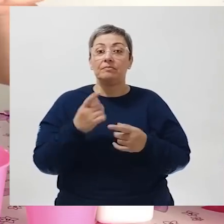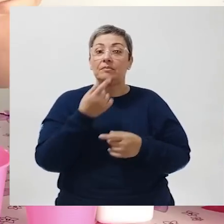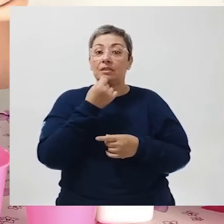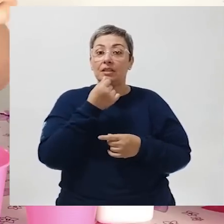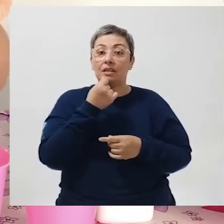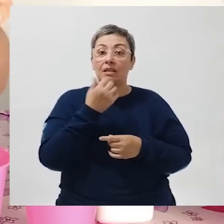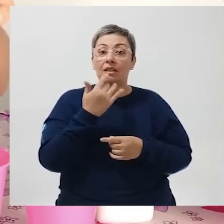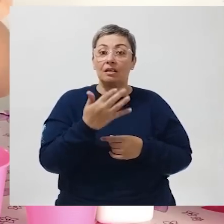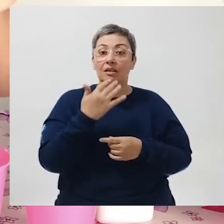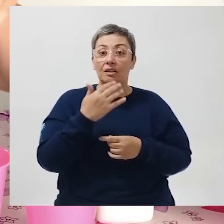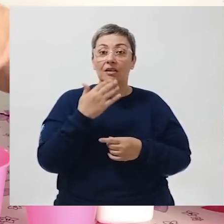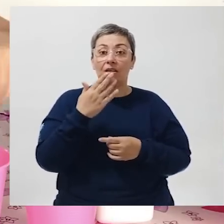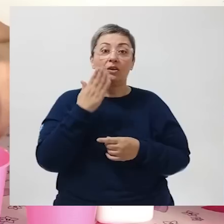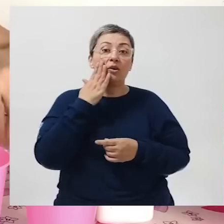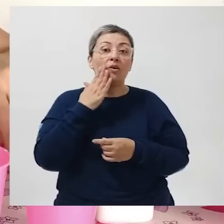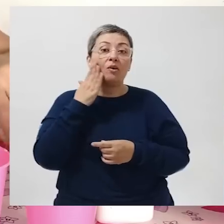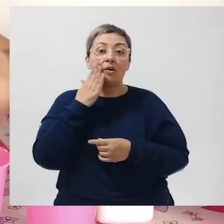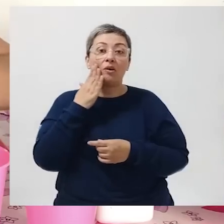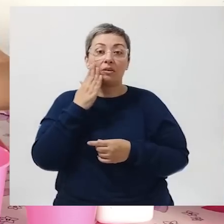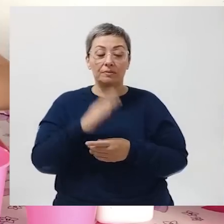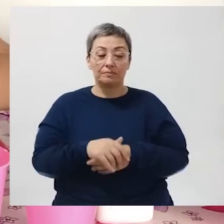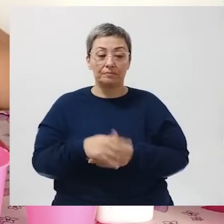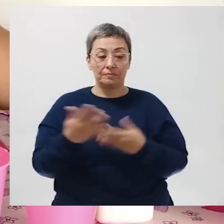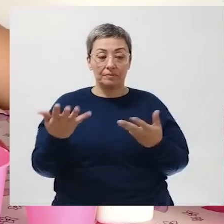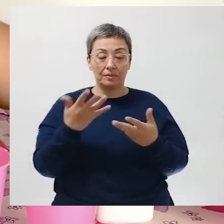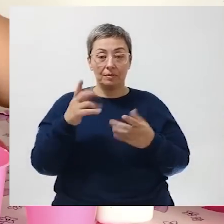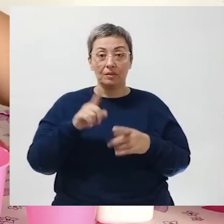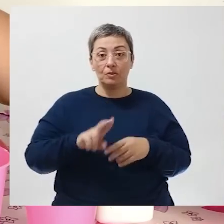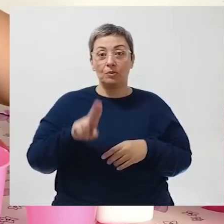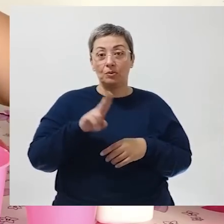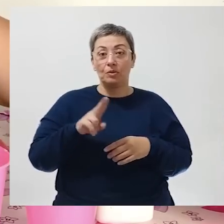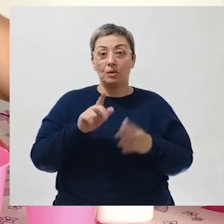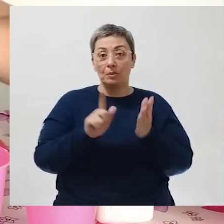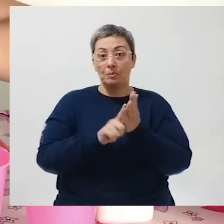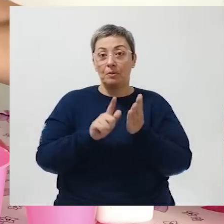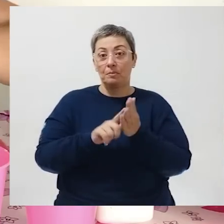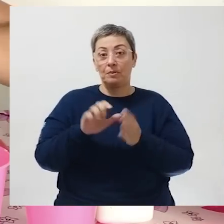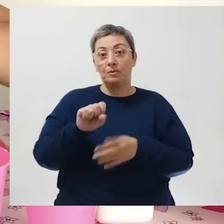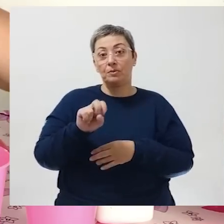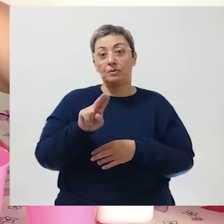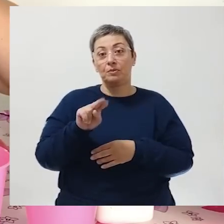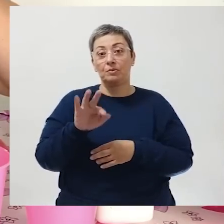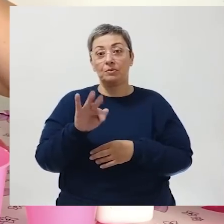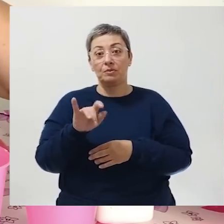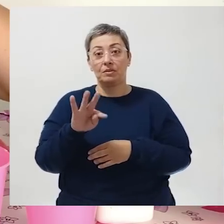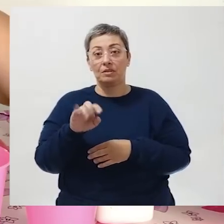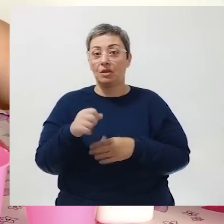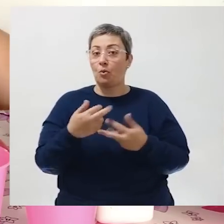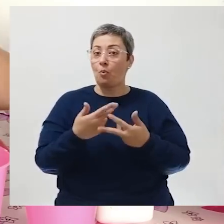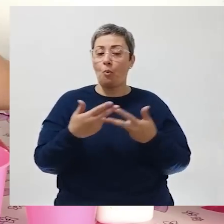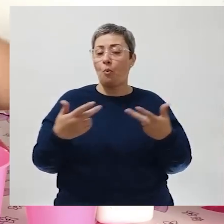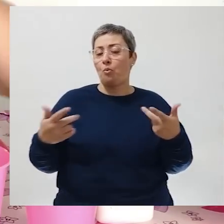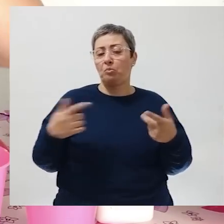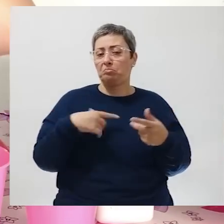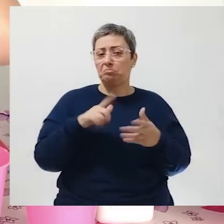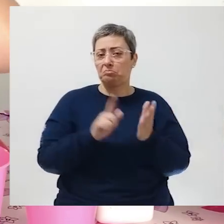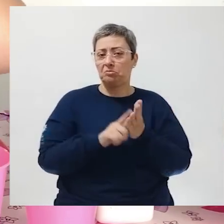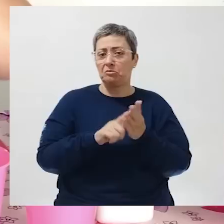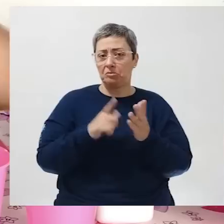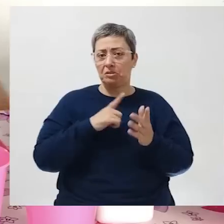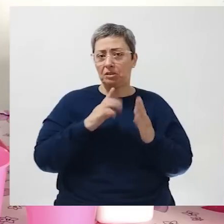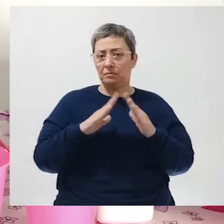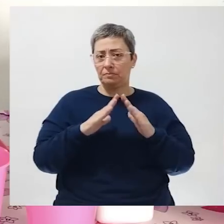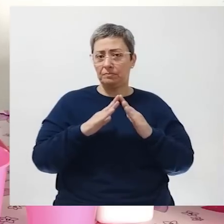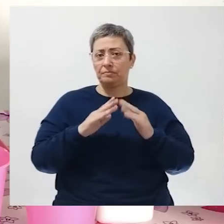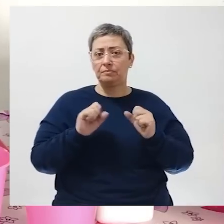lápis da cor rosa. Vamos utilizar também uma folha de sulfite ou qualquer outra folha que vocês tenham na casinha